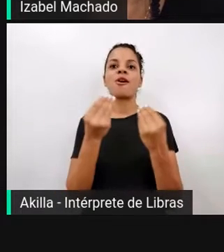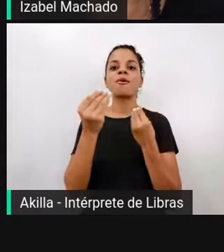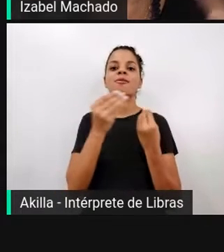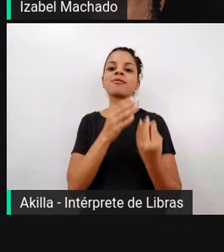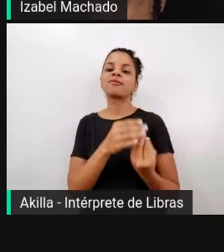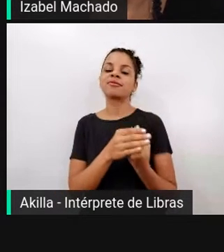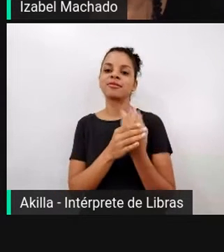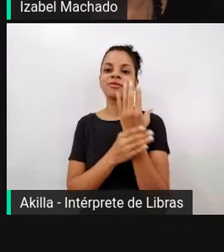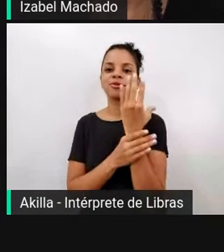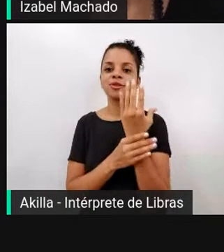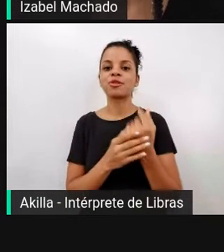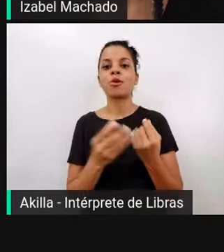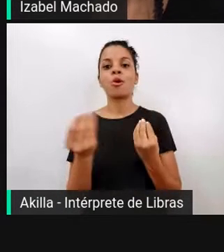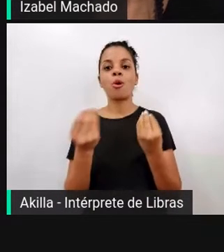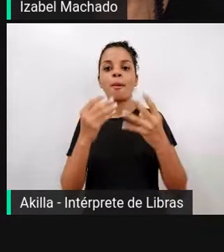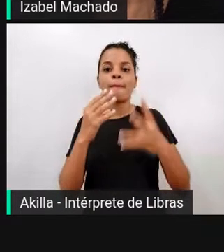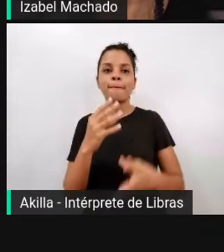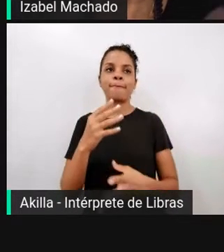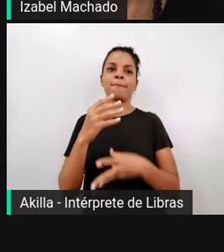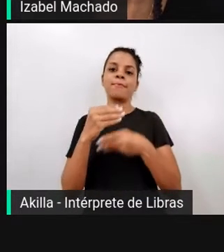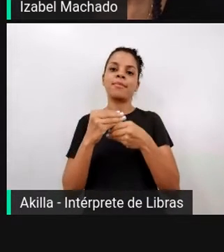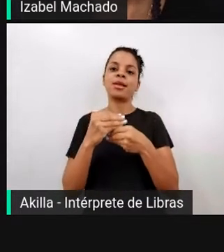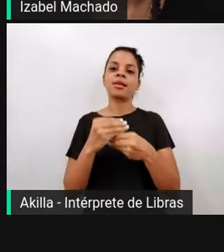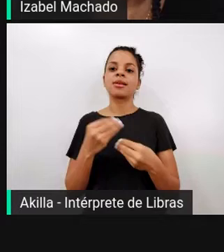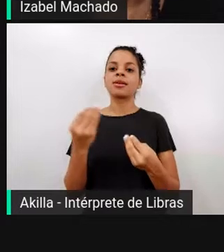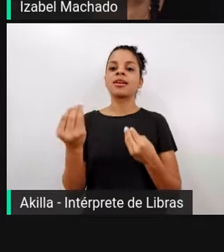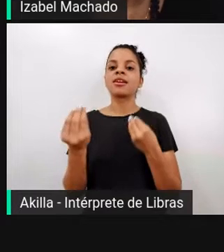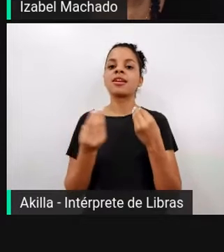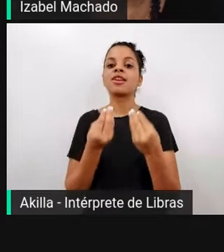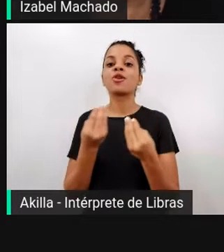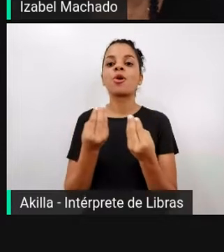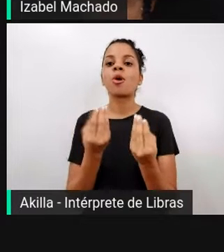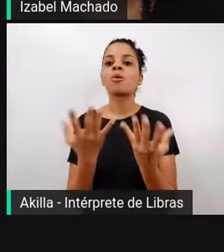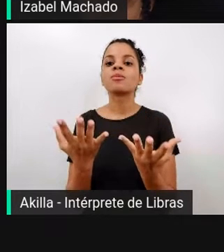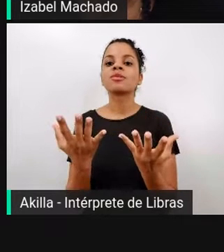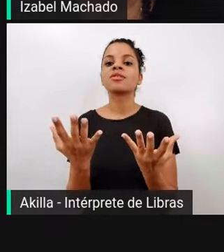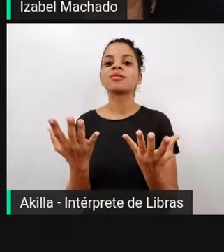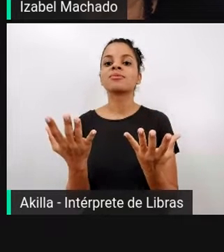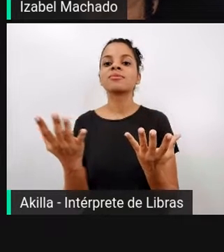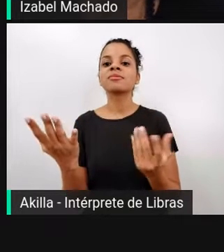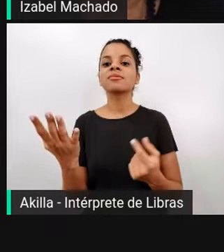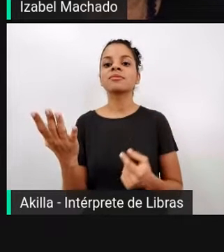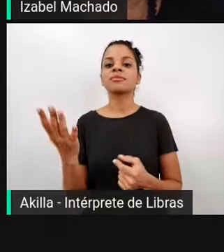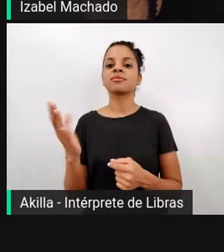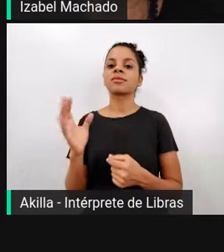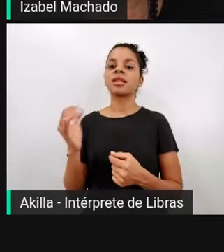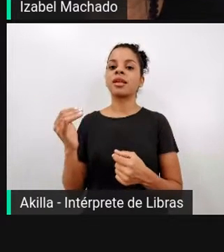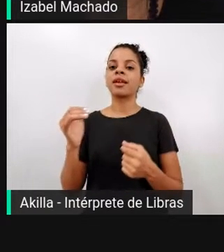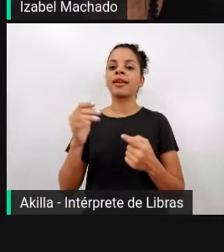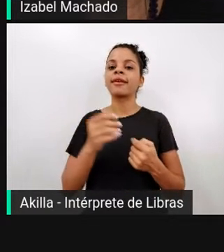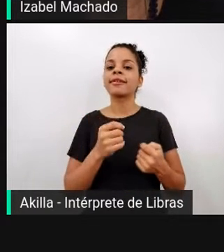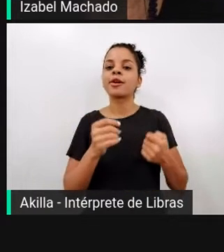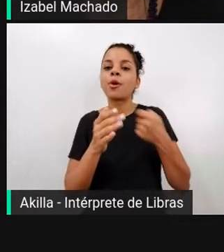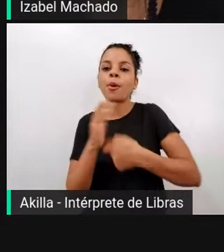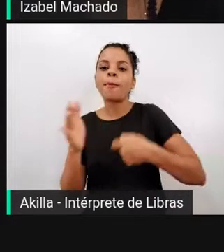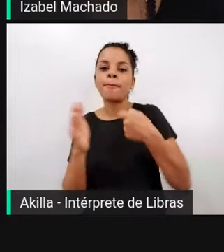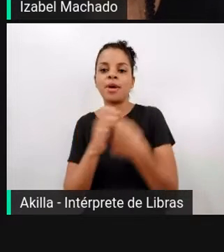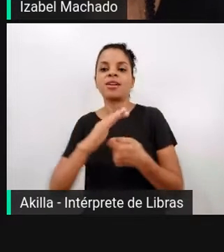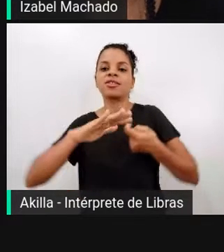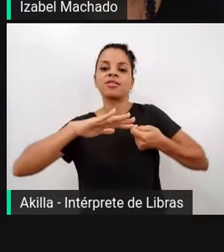foi implementado e como isso reverbera no combate à desinformação junto à sociedade,